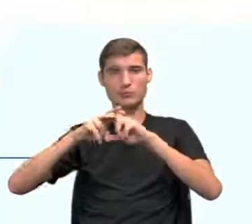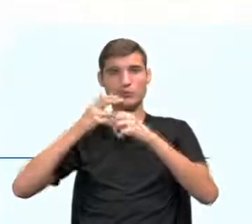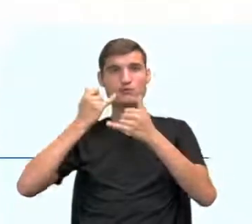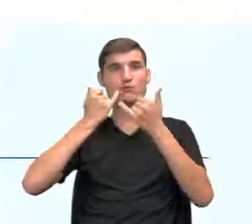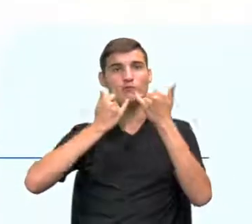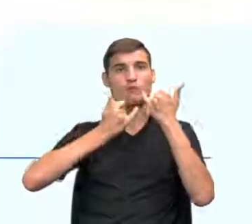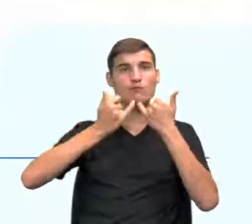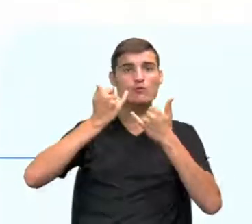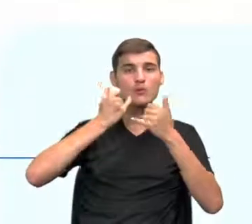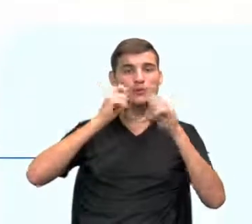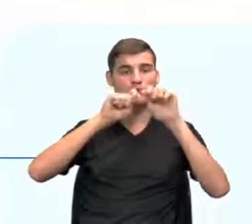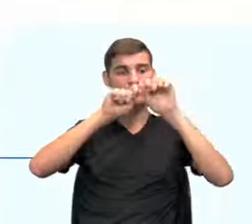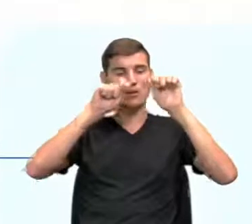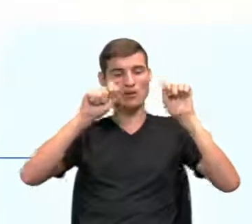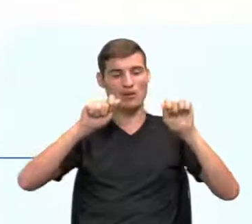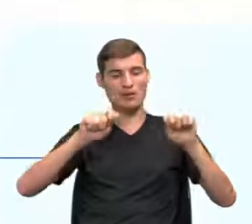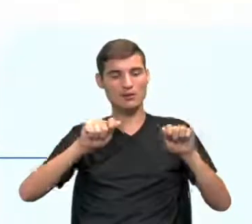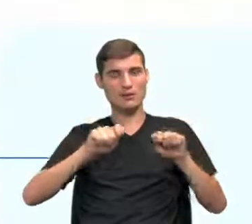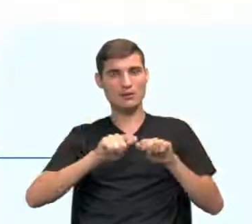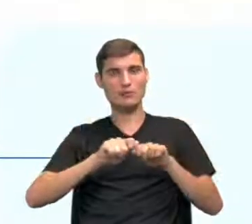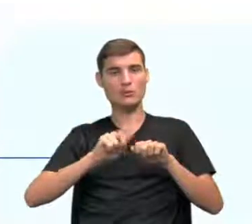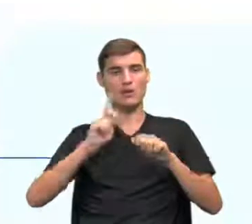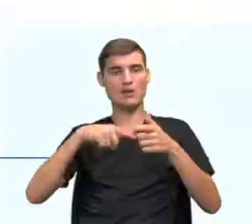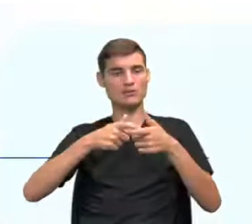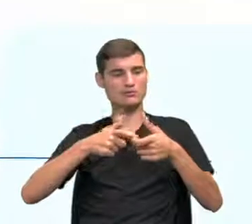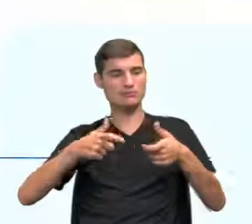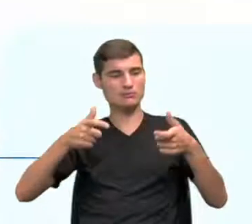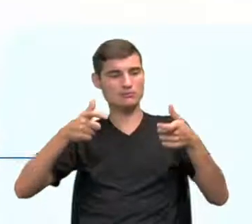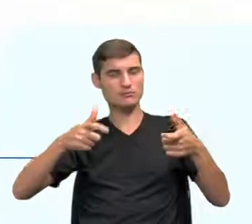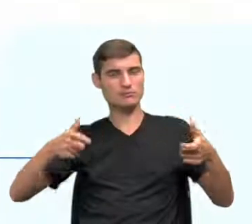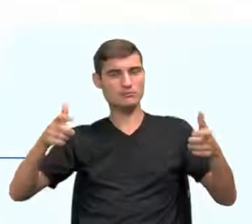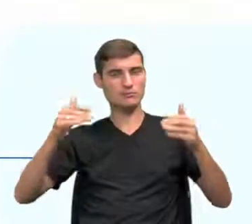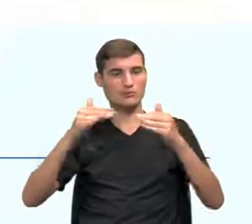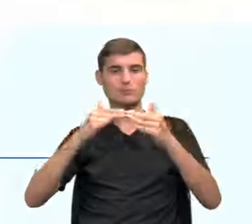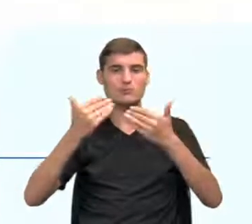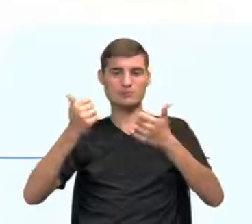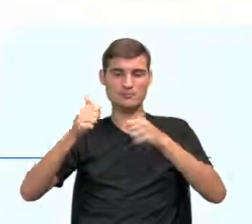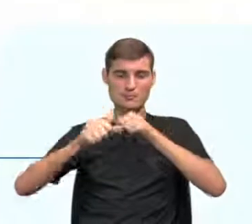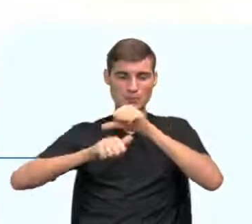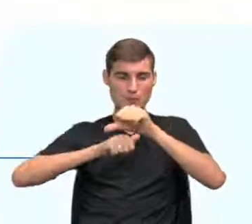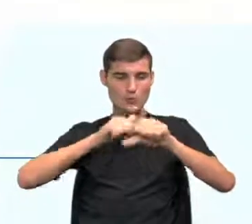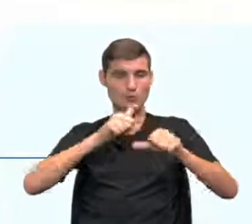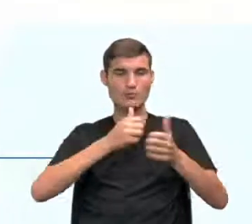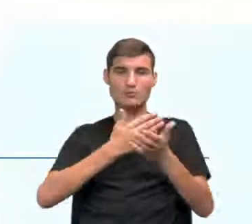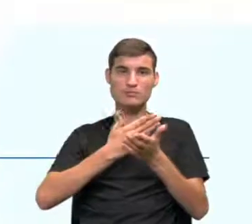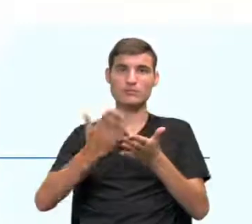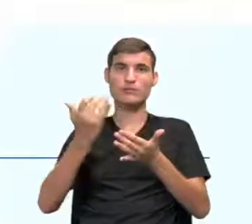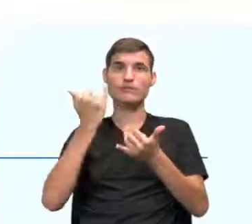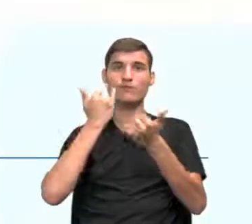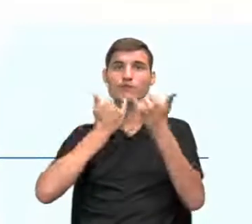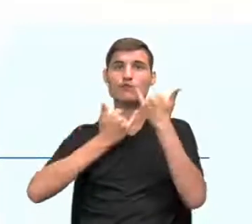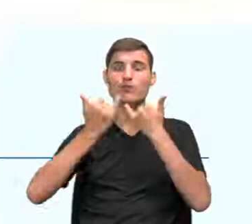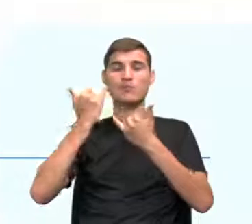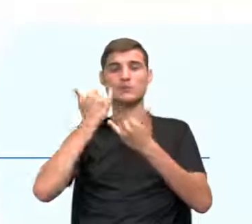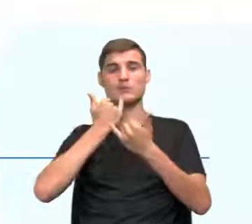gente consegue ver a amplitude da portadora sendo modificada a partir da informação.